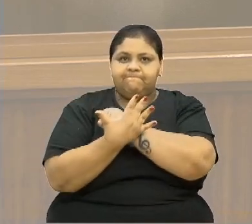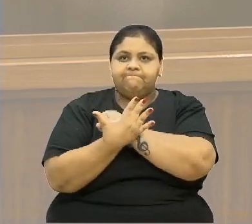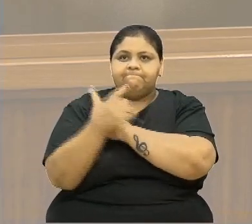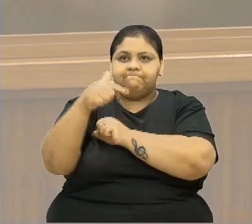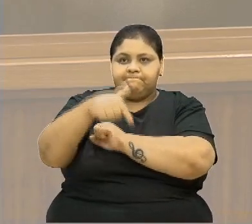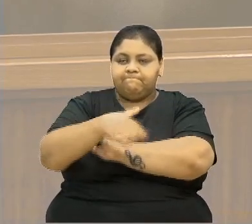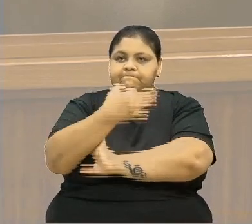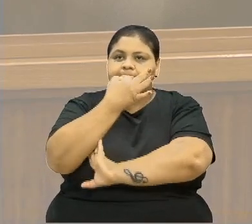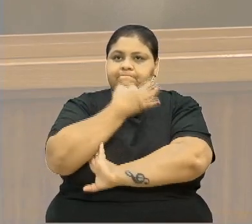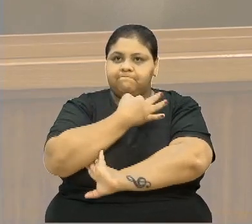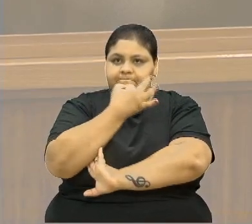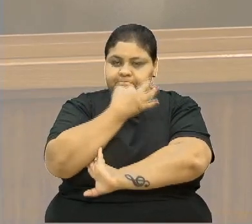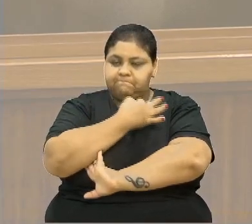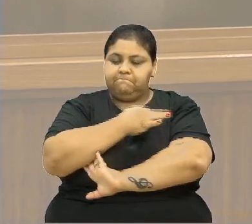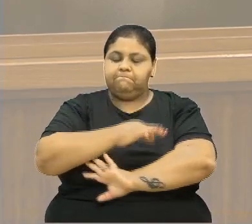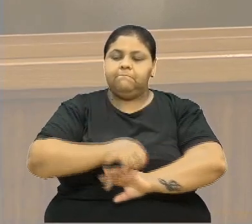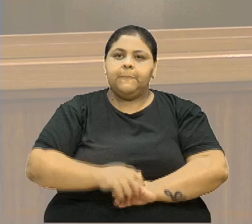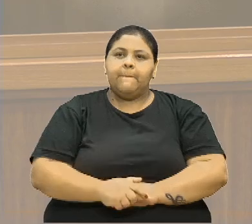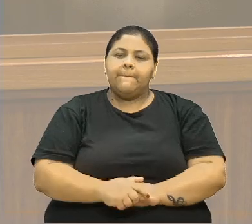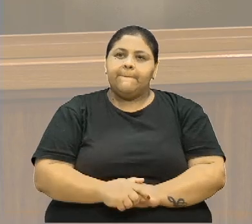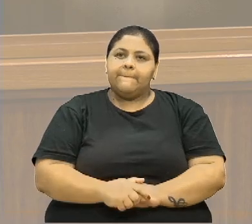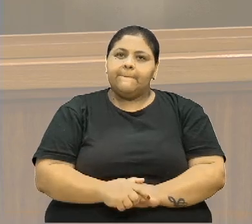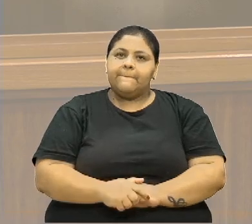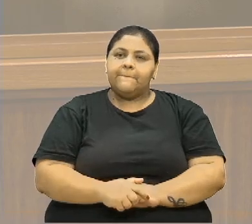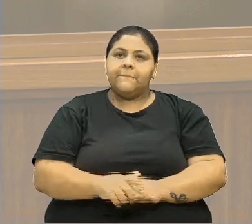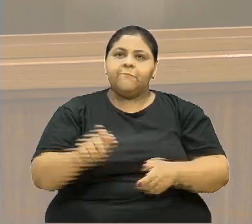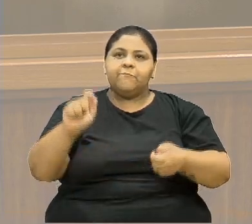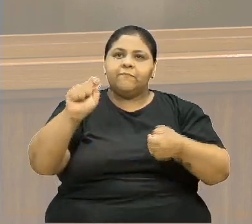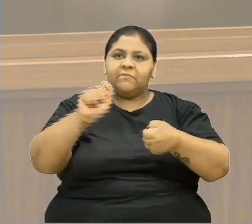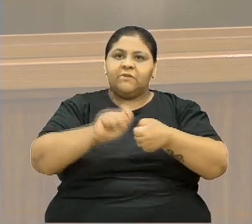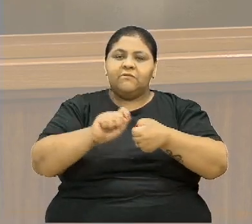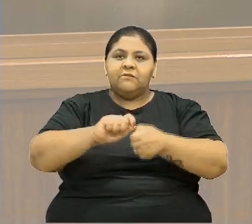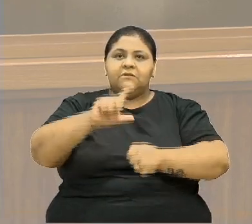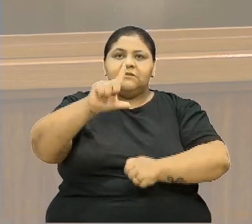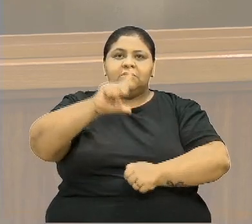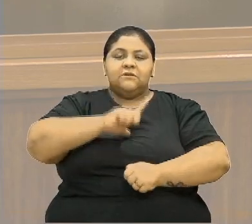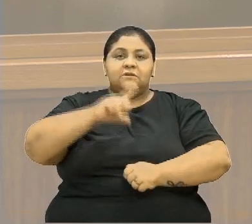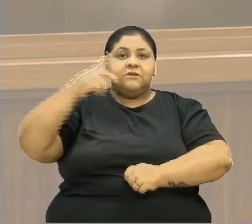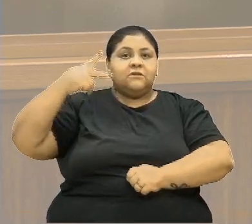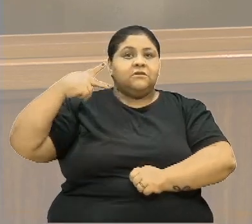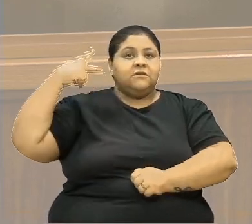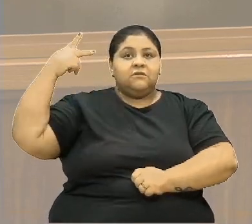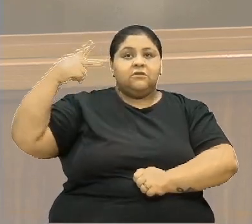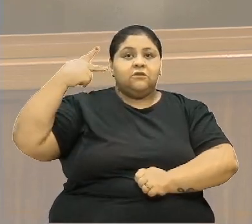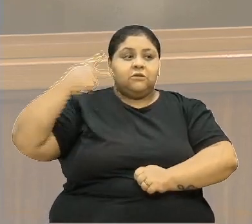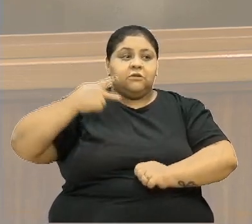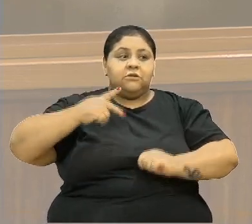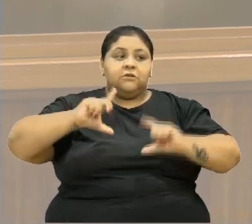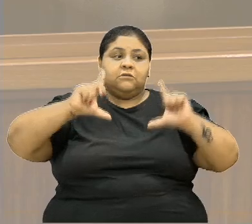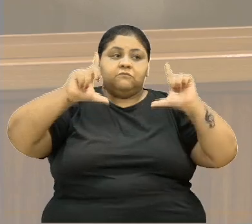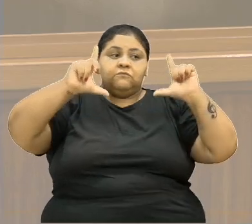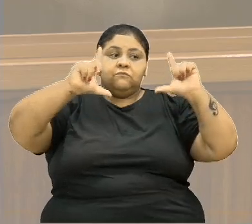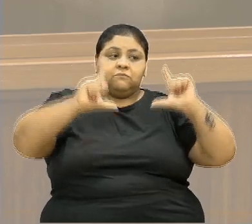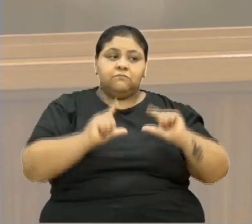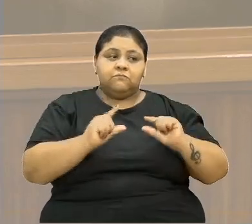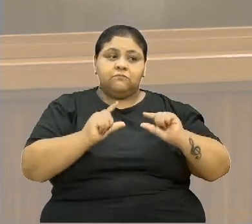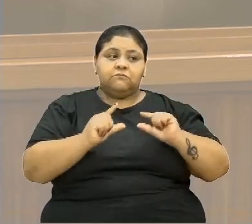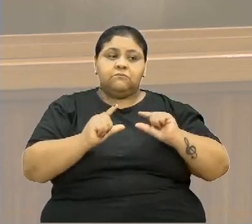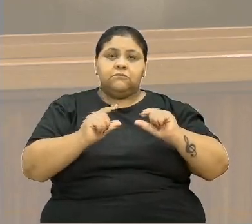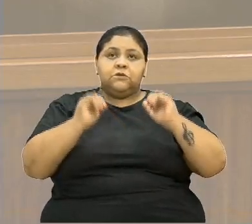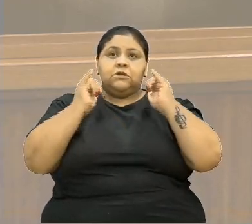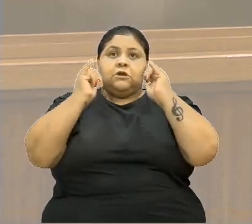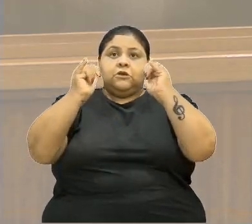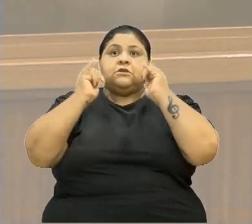na cidade de Caxias do Sul, que fez com que a gente tivesse uma política de redução de horário de ônibus,